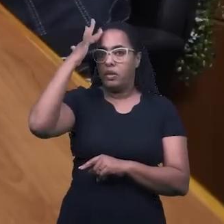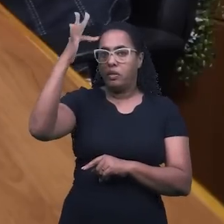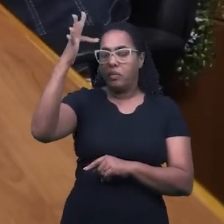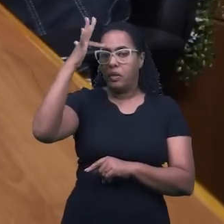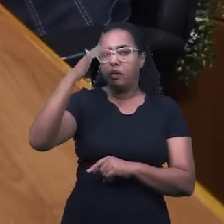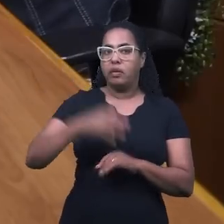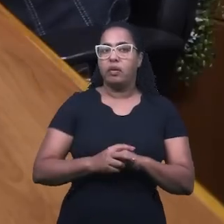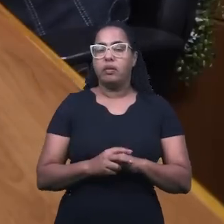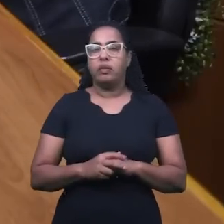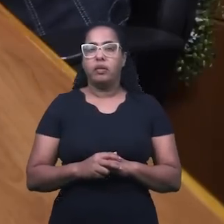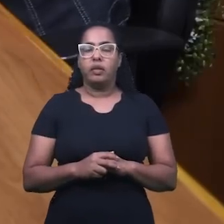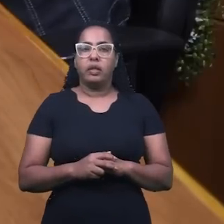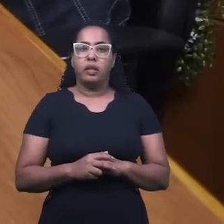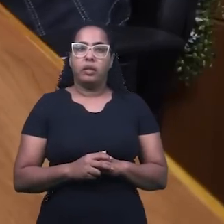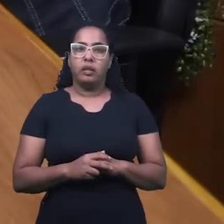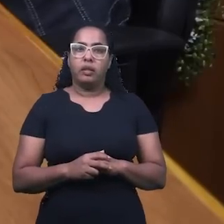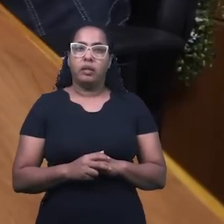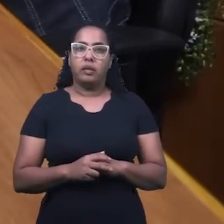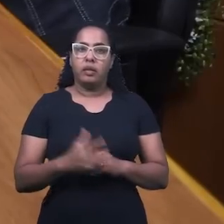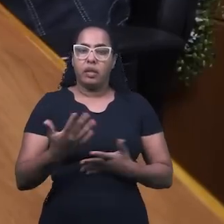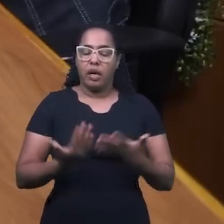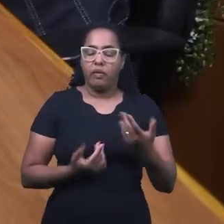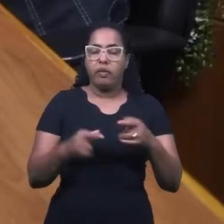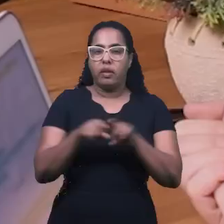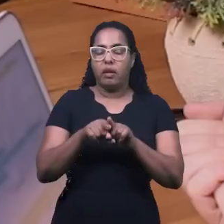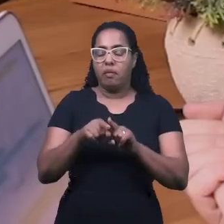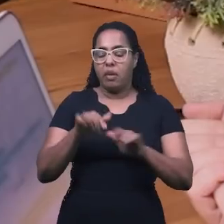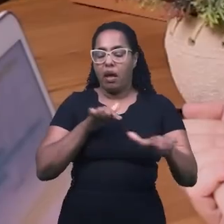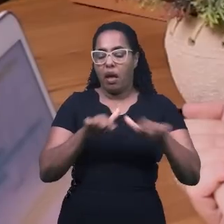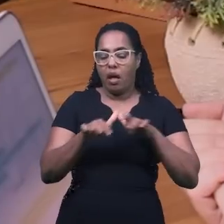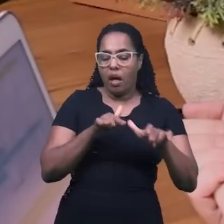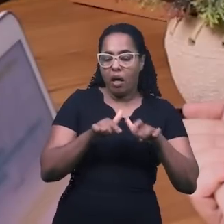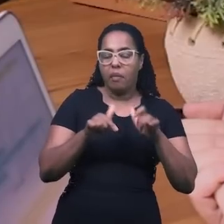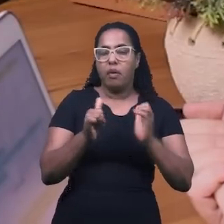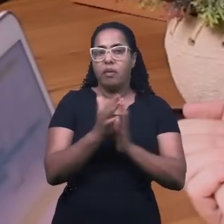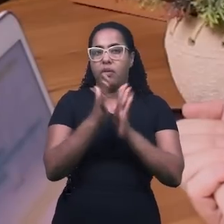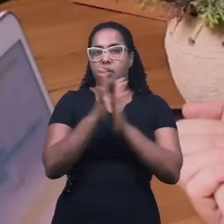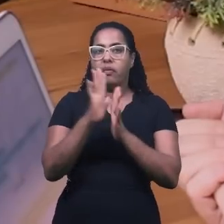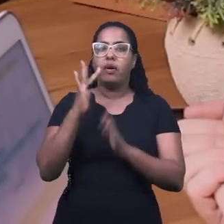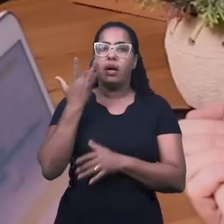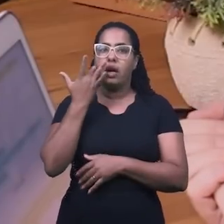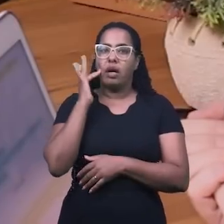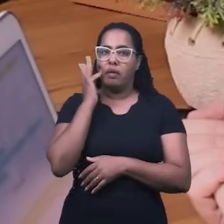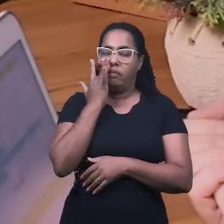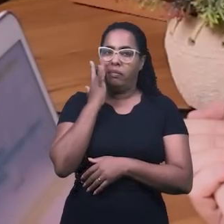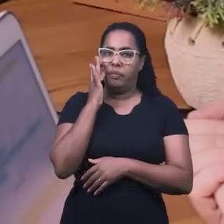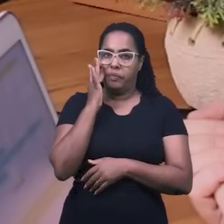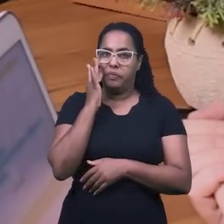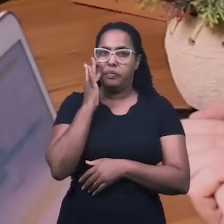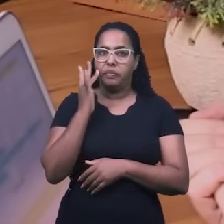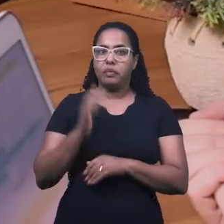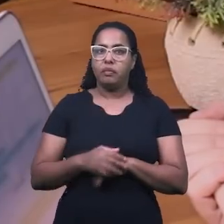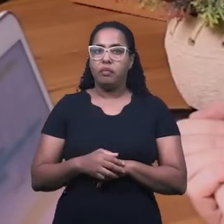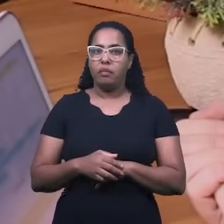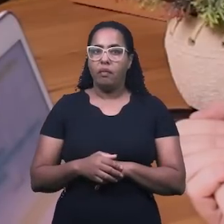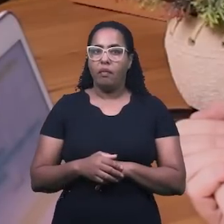Porque eu fico imaginando que os irmãos que também trabalham no louvor, acha